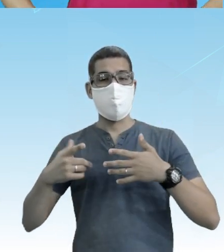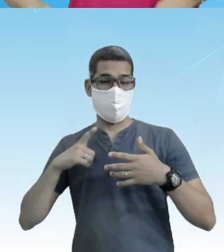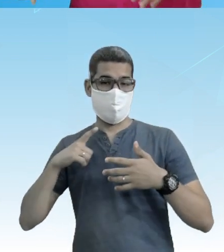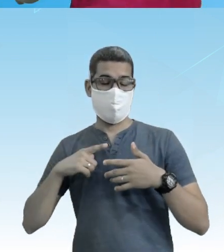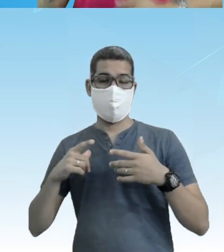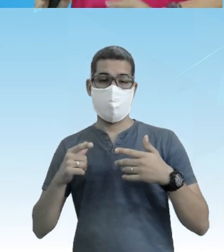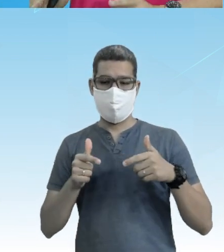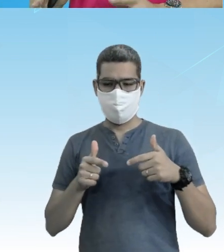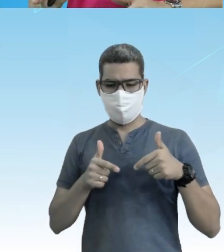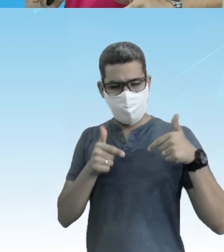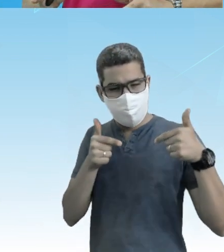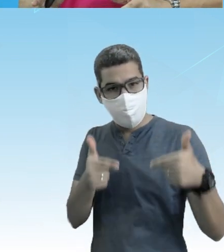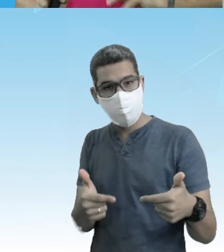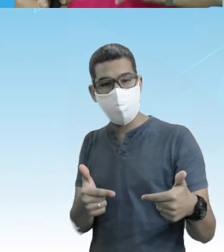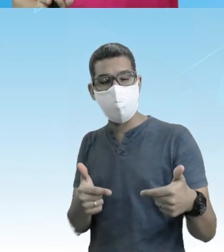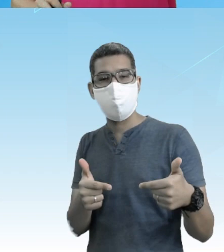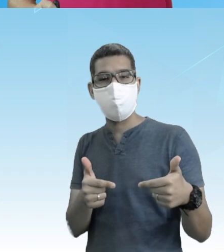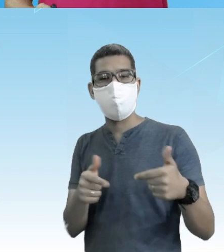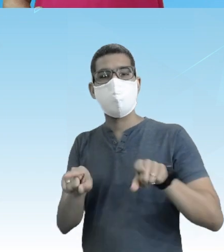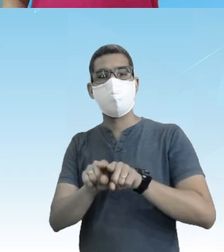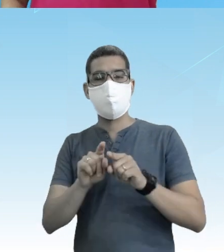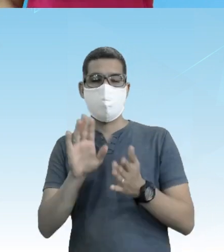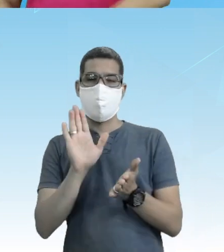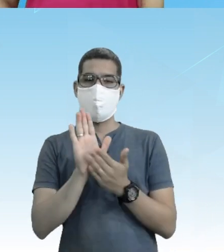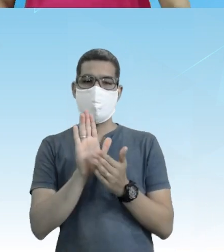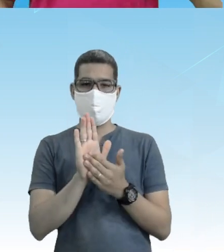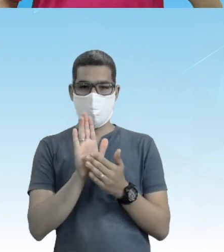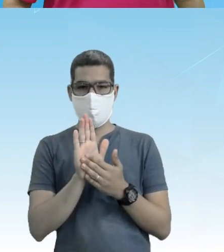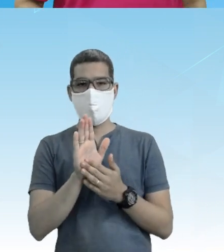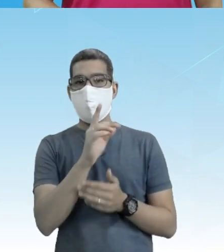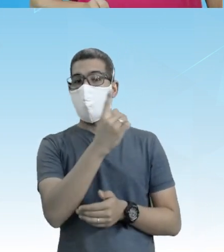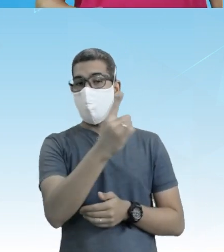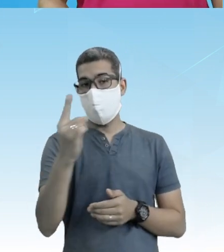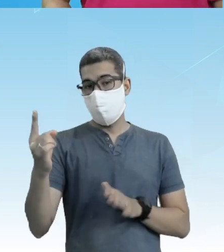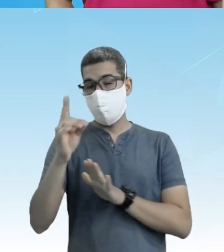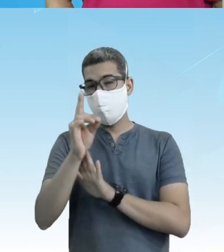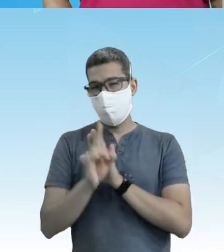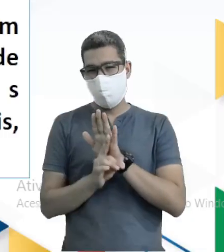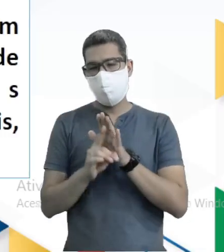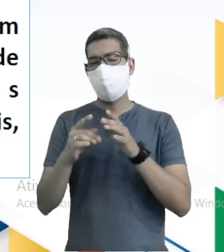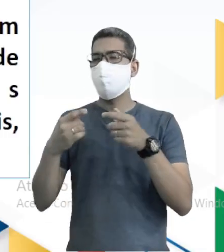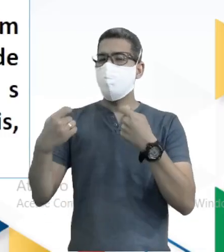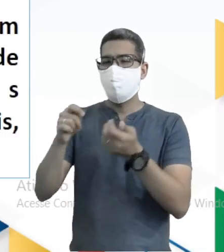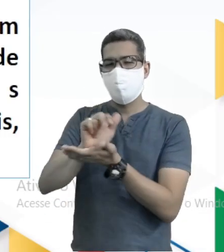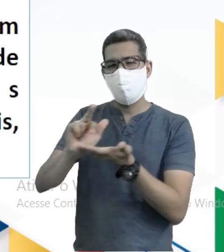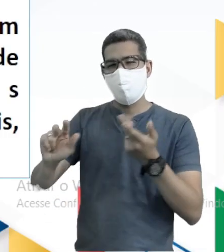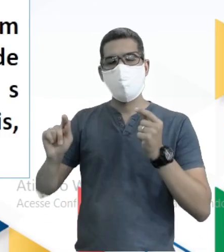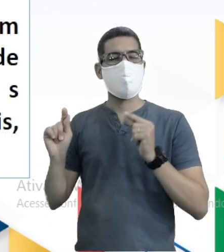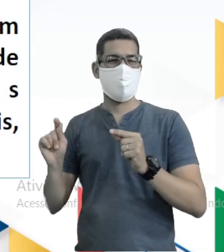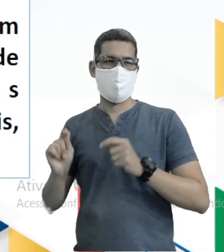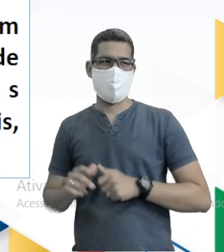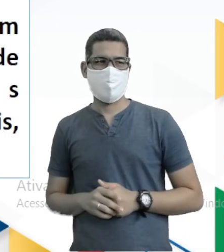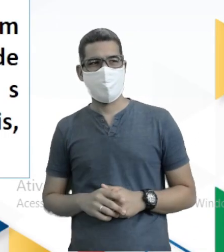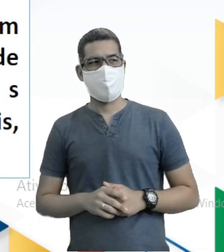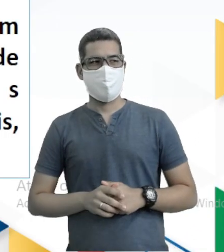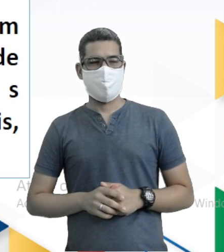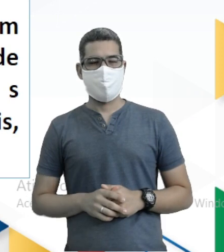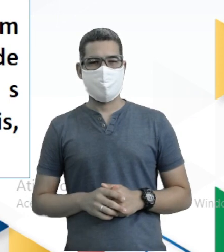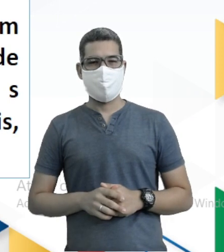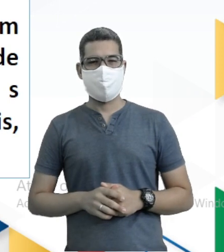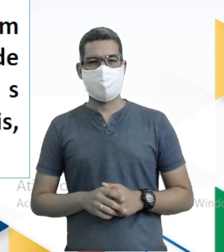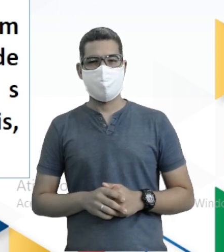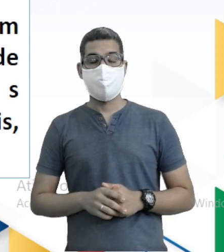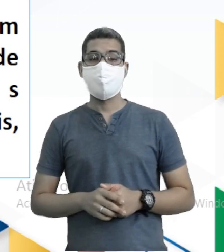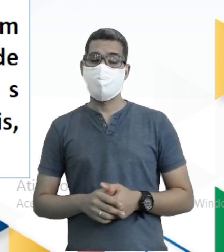reivindicar, certo? E apontar direitos e deveres do cidadão. E vamos caminhando. Aqui trago para vocês